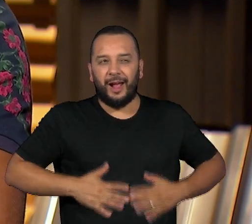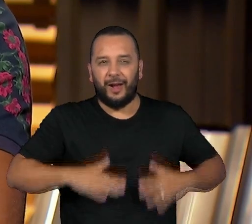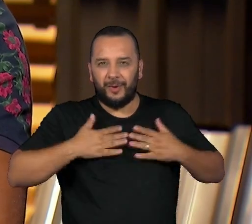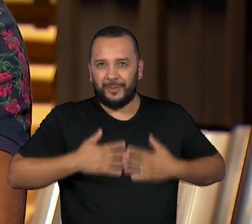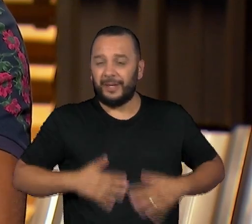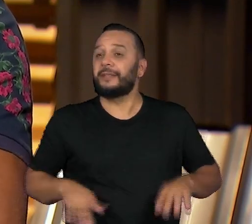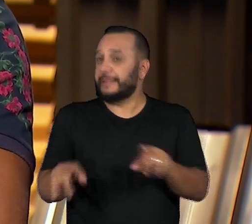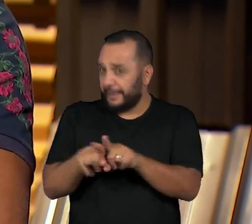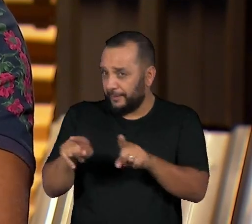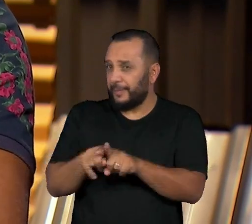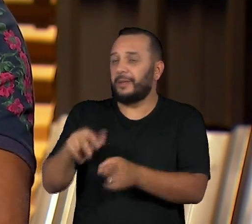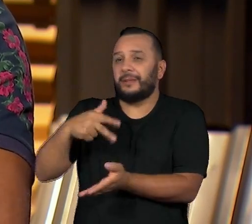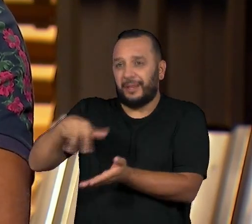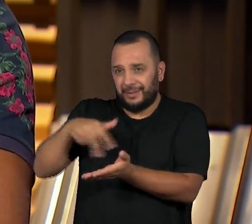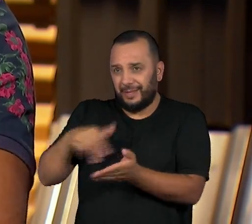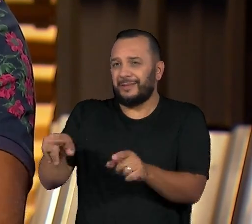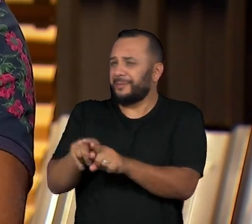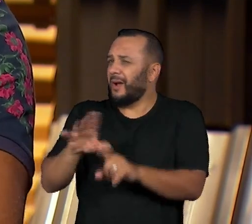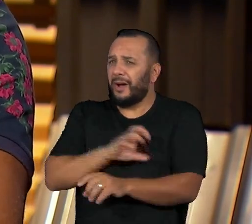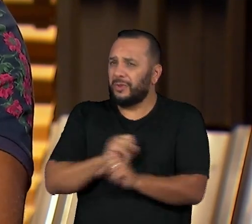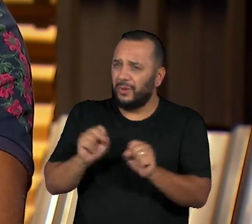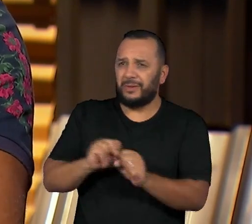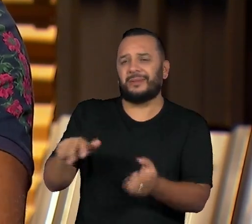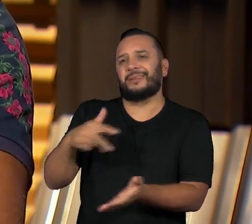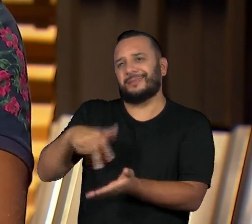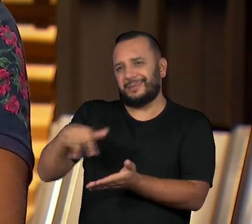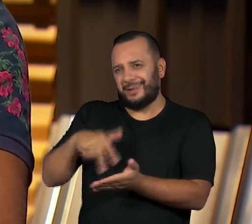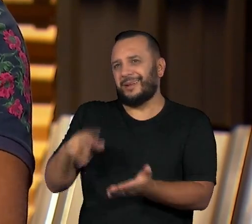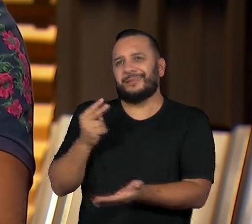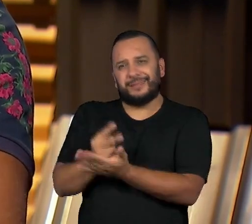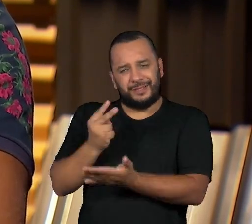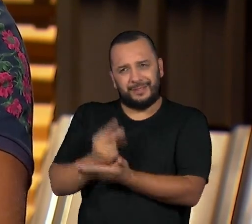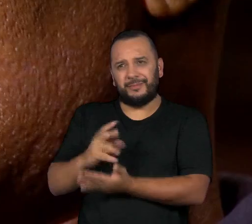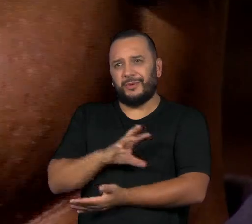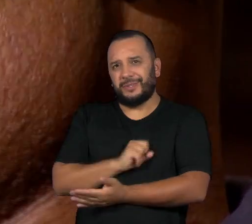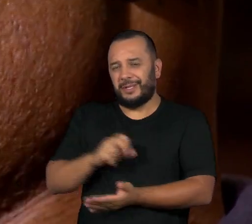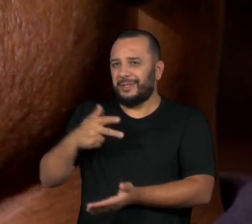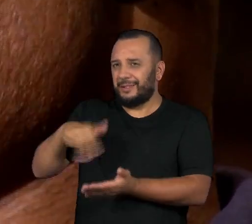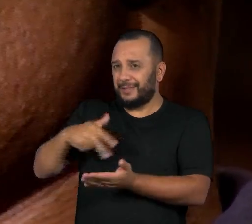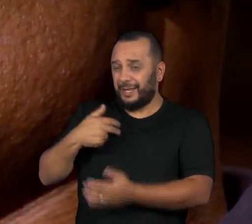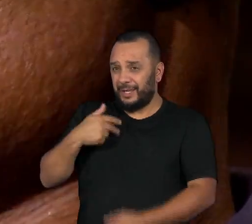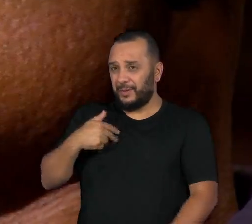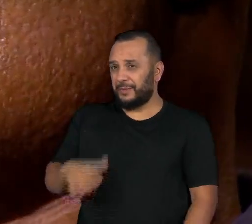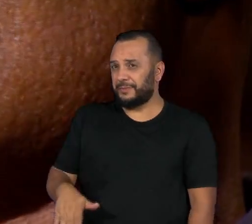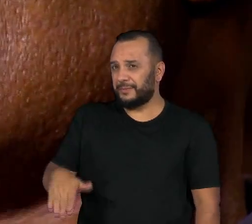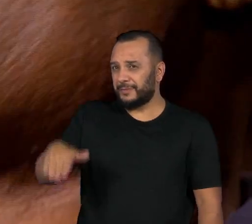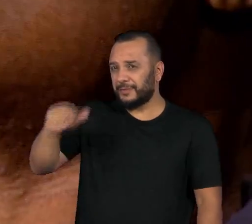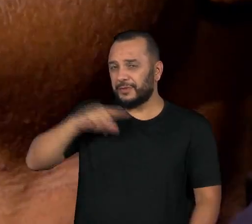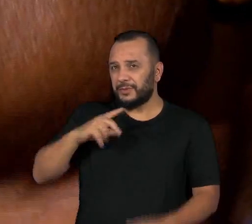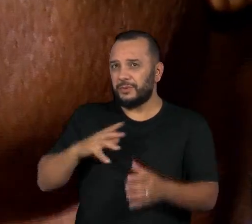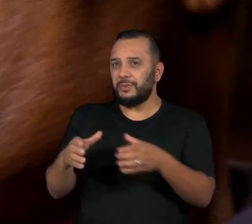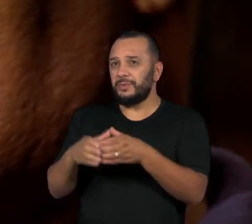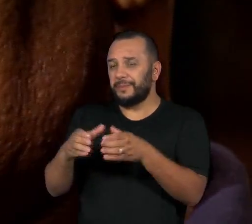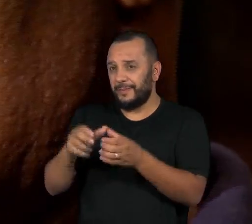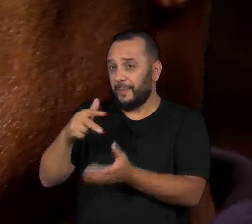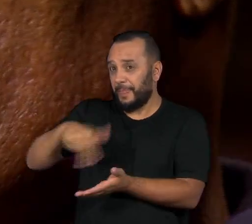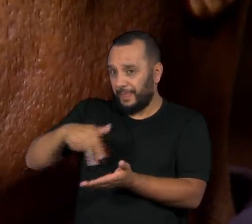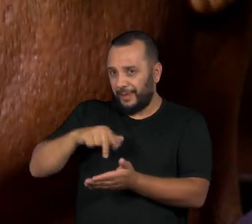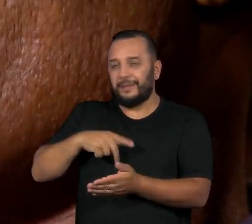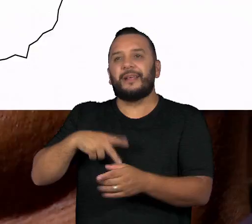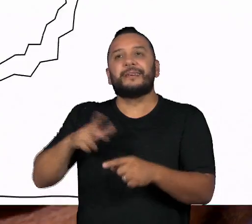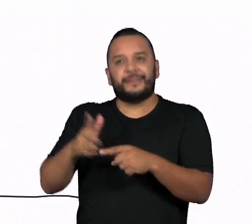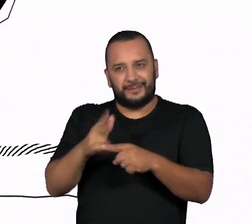Também. Dançar? Também. Eu adorava dançar, né? Eu sempre gostei muito de dançar. Quando criança, a gente tinha um grupo de dança, inclusive tá na